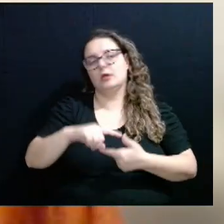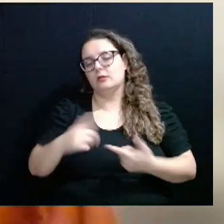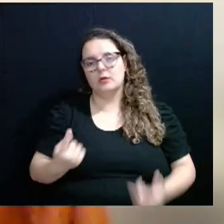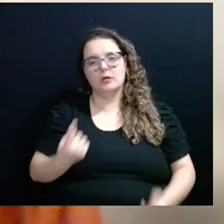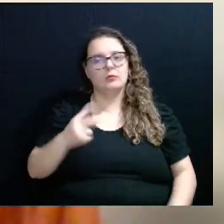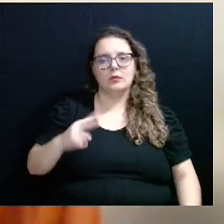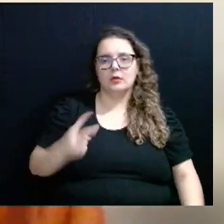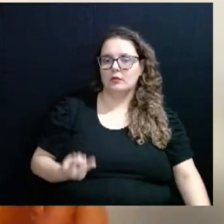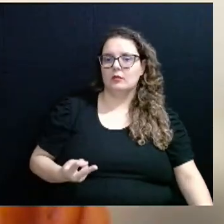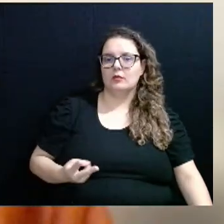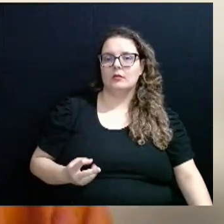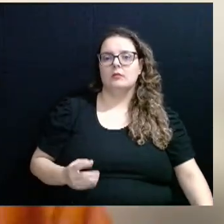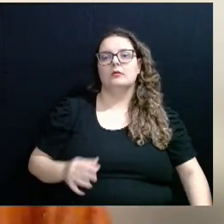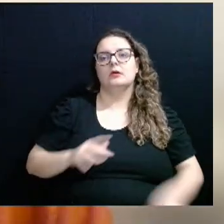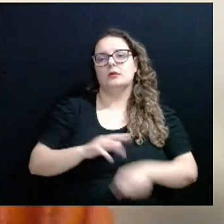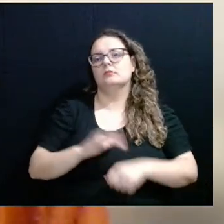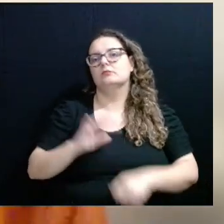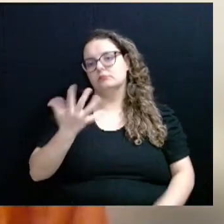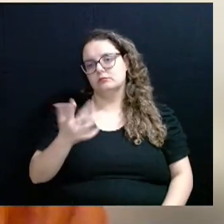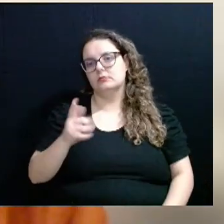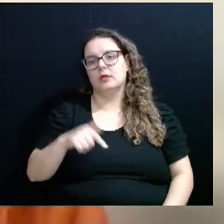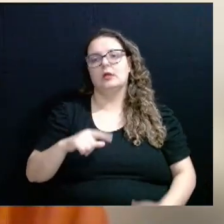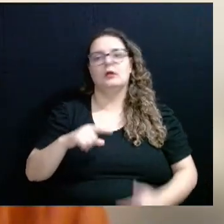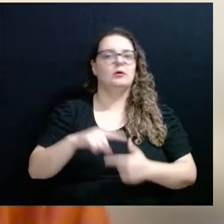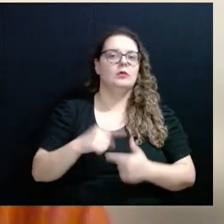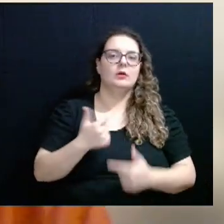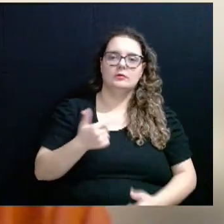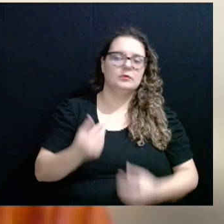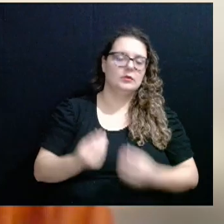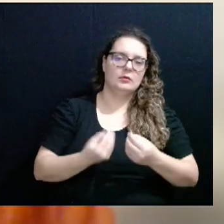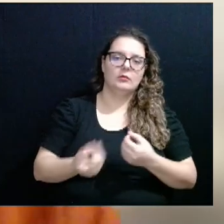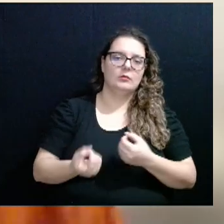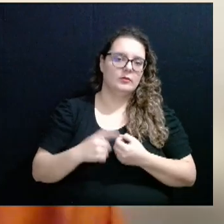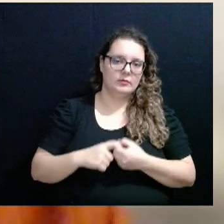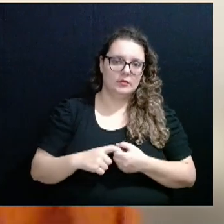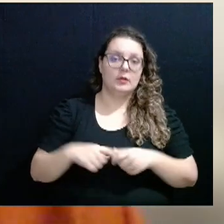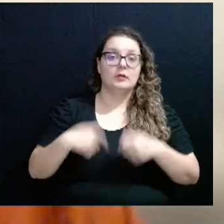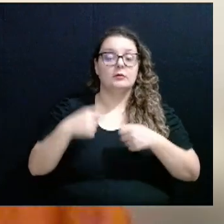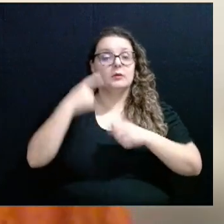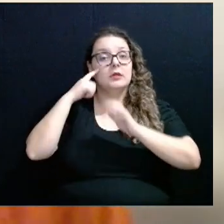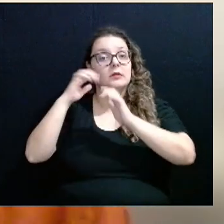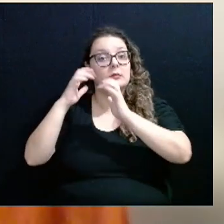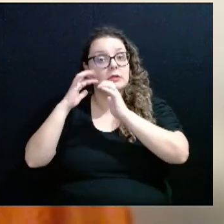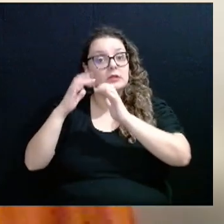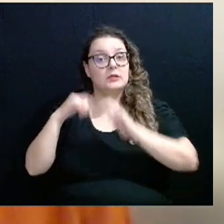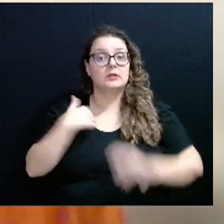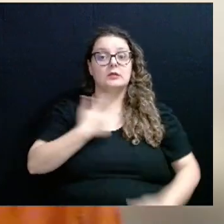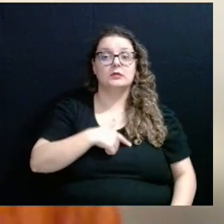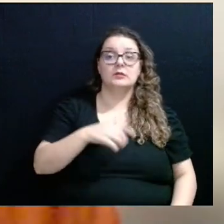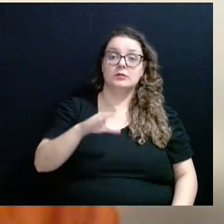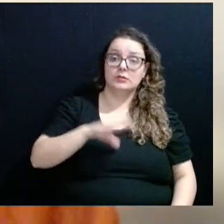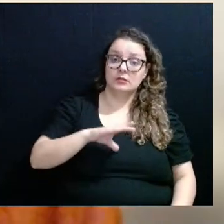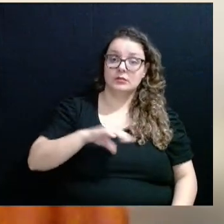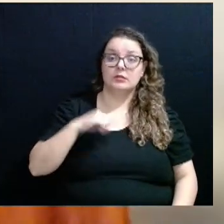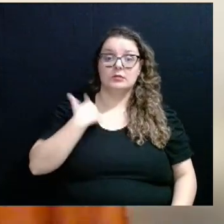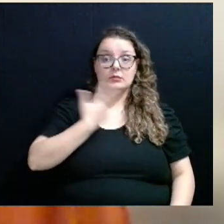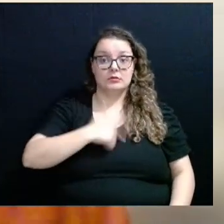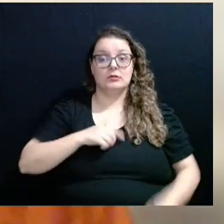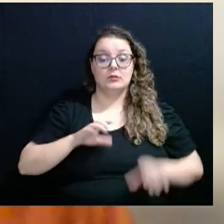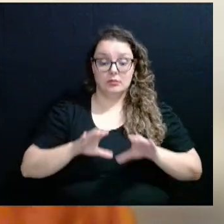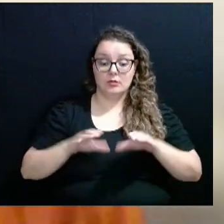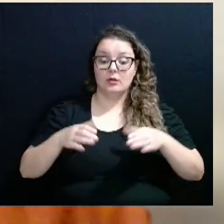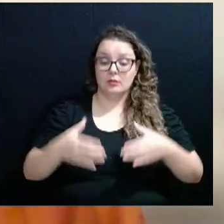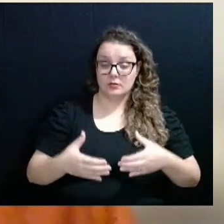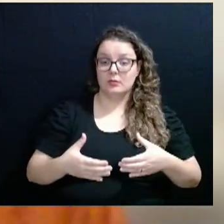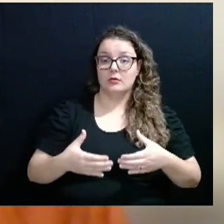doença, ele é um quadro irreversível. Por isso, a gente precisa pensar nas nossas cidades, nas nossas comunidades como